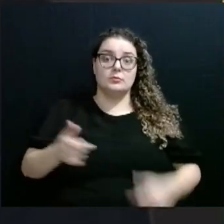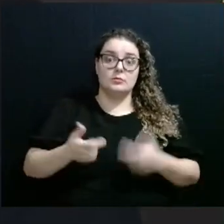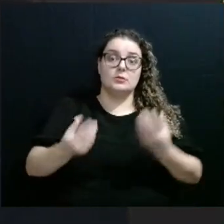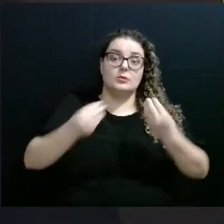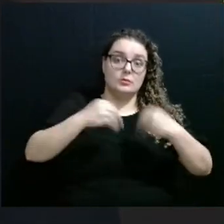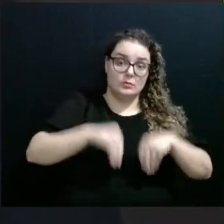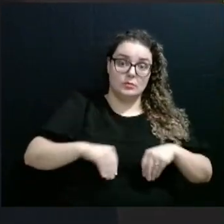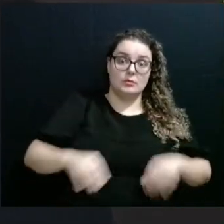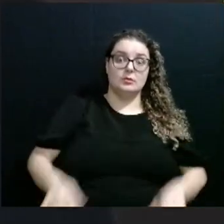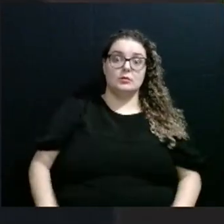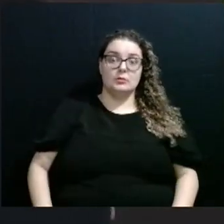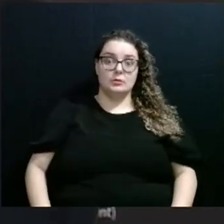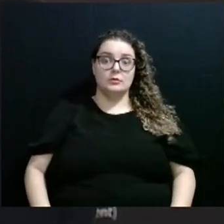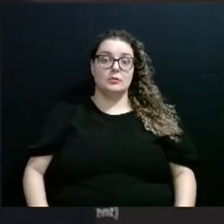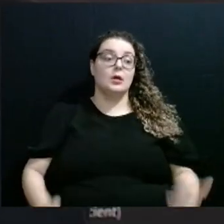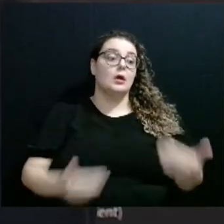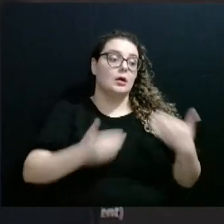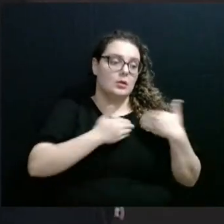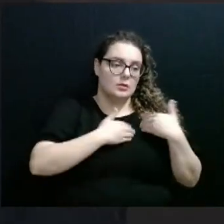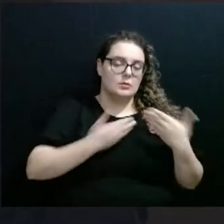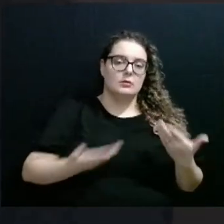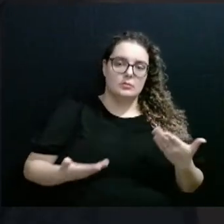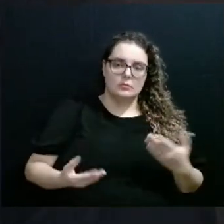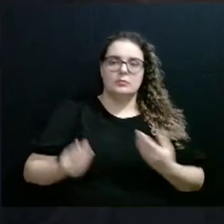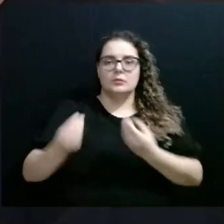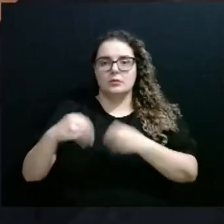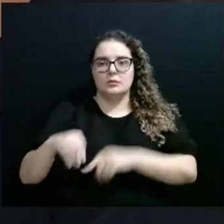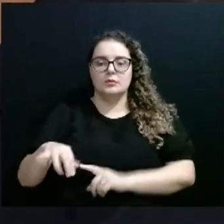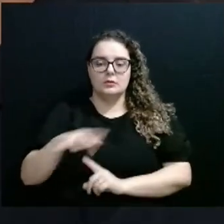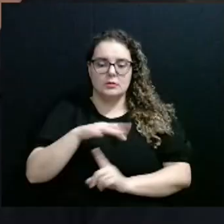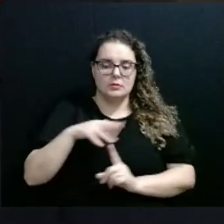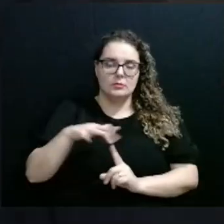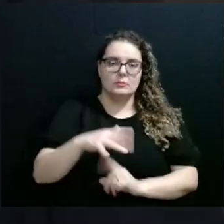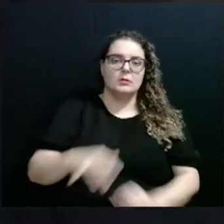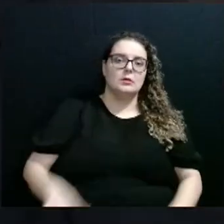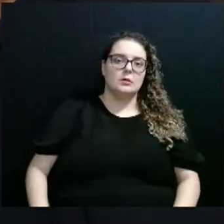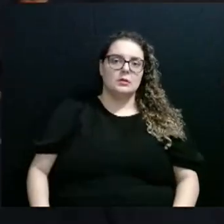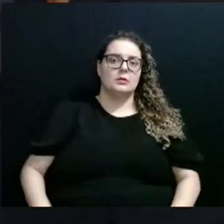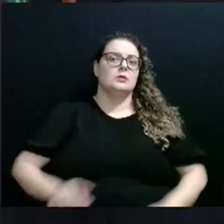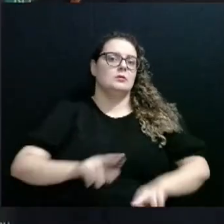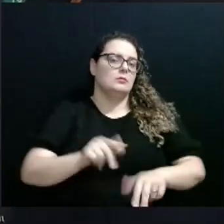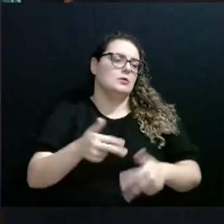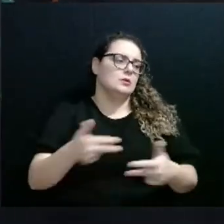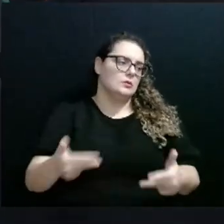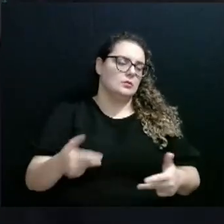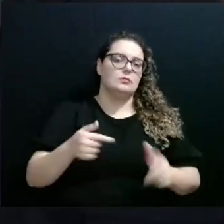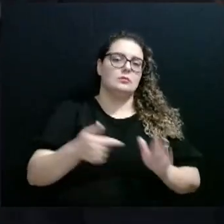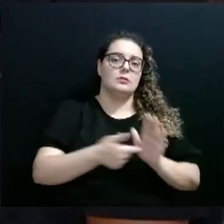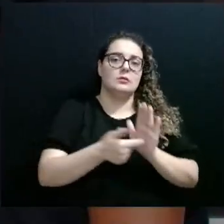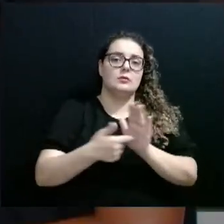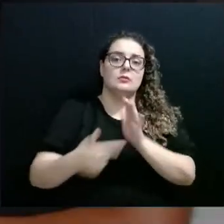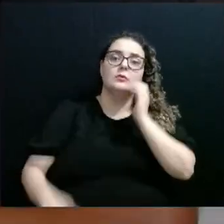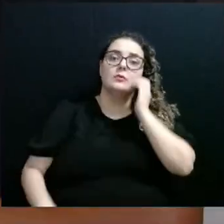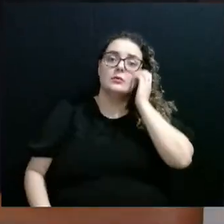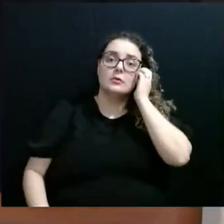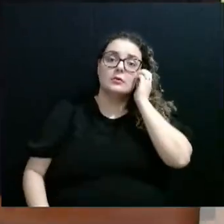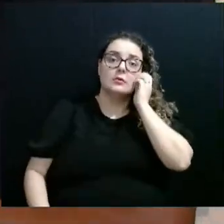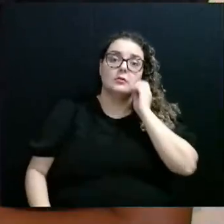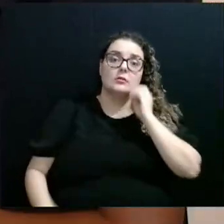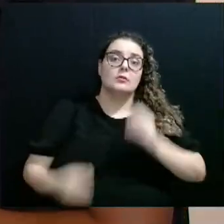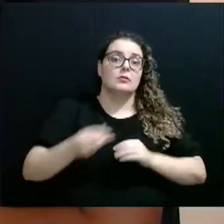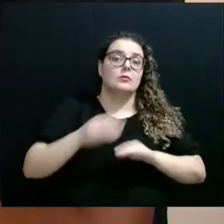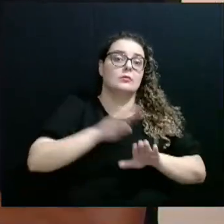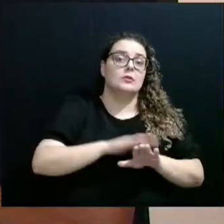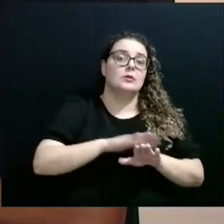os grandes responsáveis, né, por esses danos ambientais. Boa, tem bastante coisa aqui que vocês vão mostrar, como nossas atitudes podem ajudar